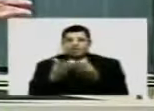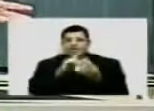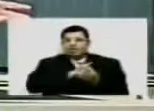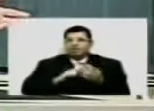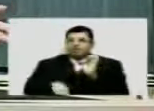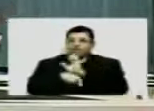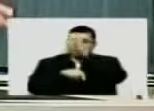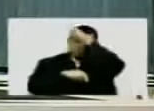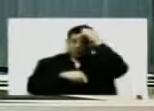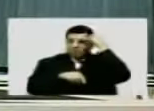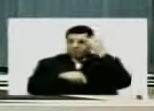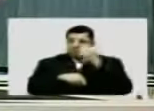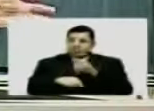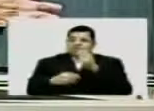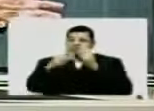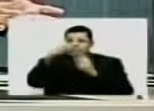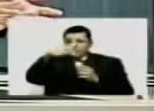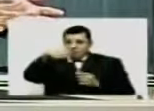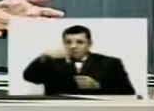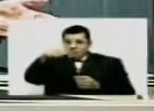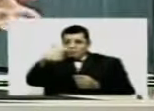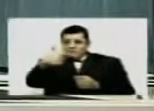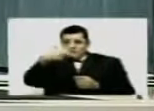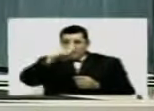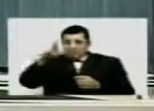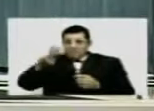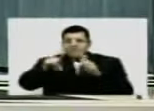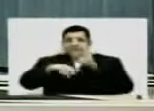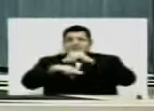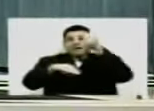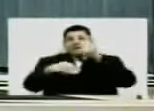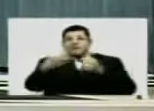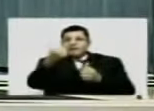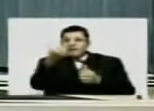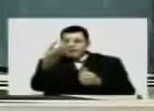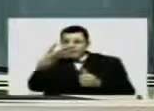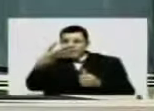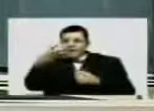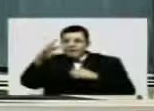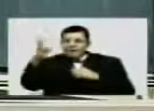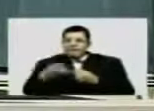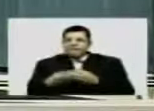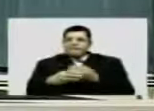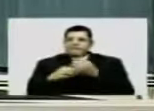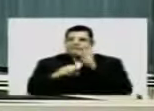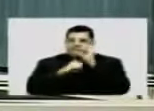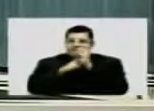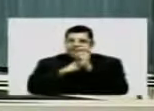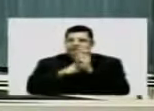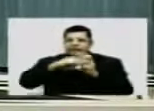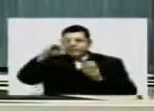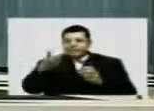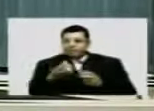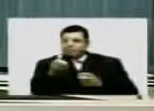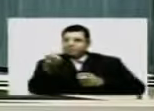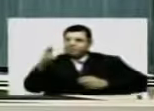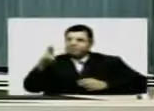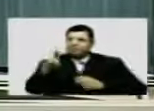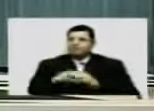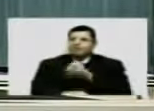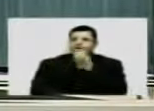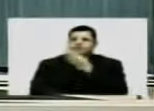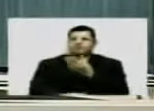é o governo do estado do Amazonas, 72 milhões do governo, mais 4 milhões da SEDUC, e a Assembleia tem 2 milhões e 700